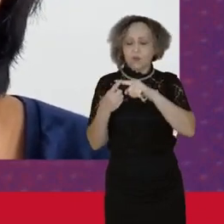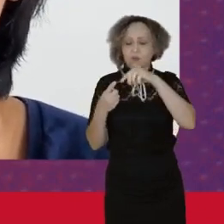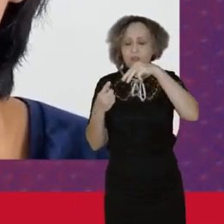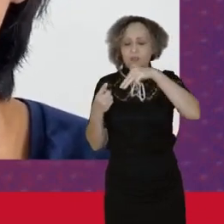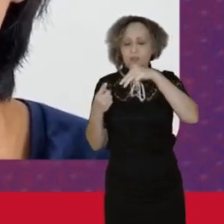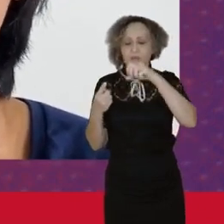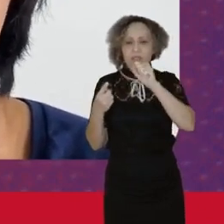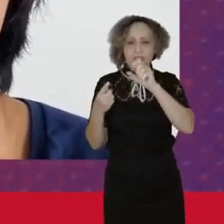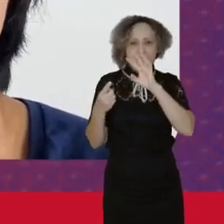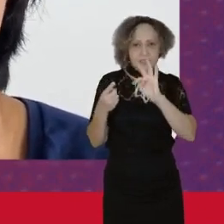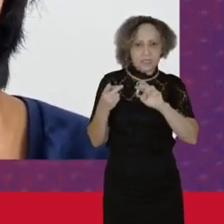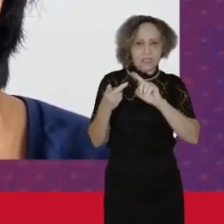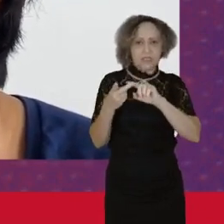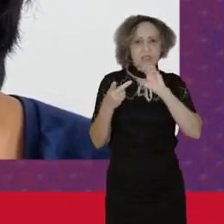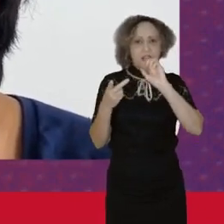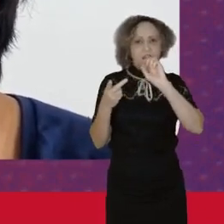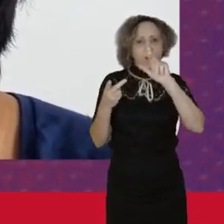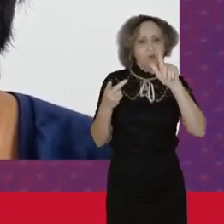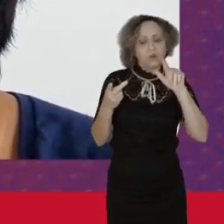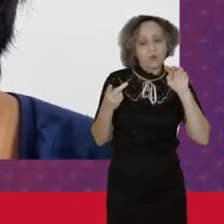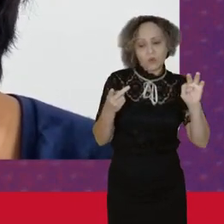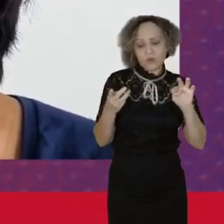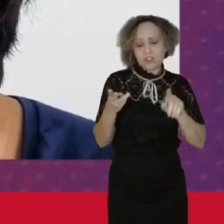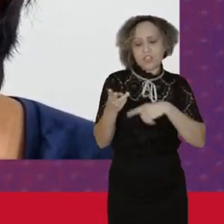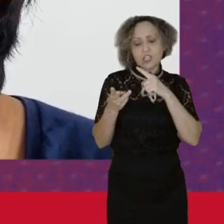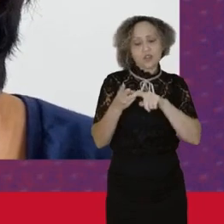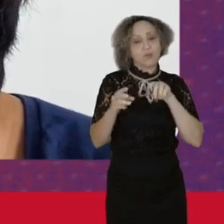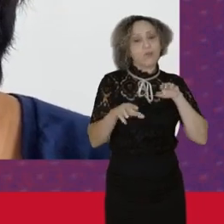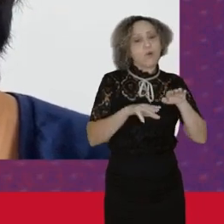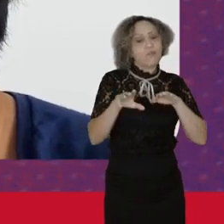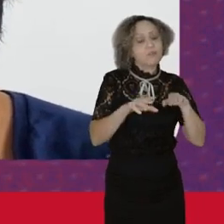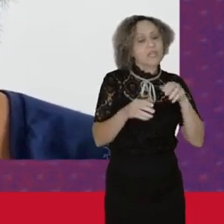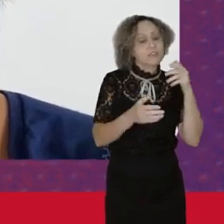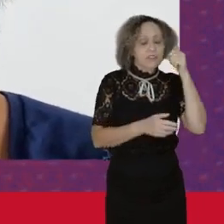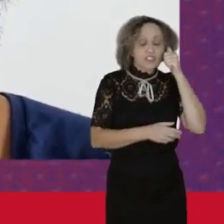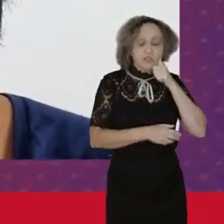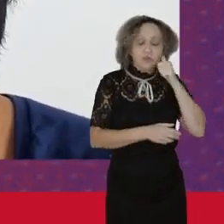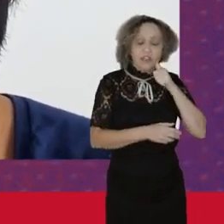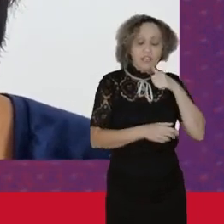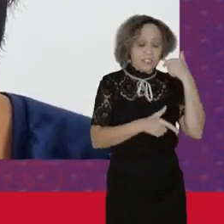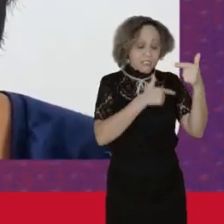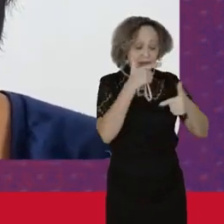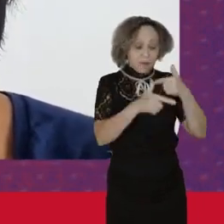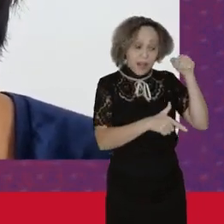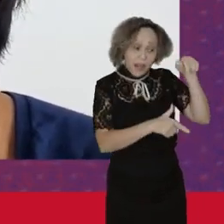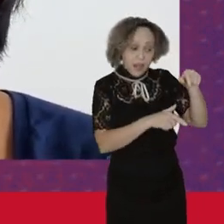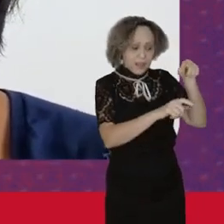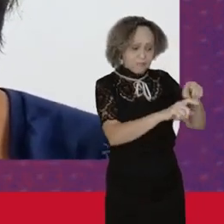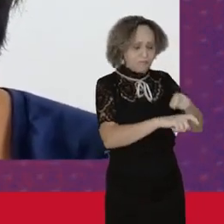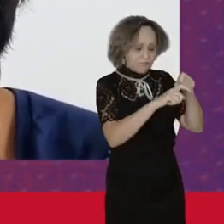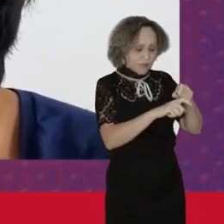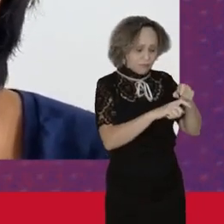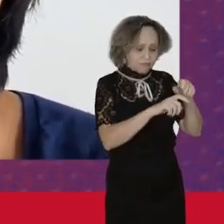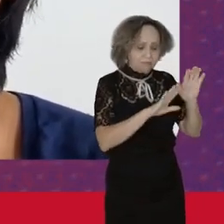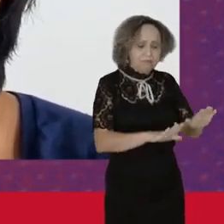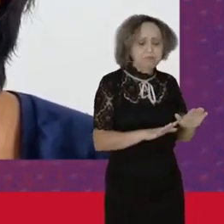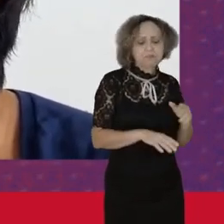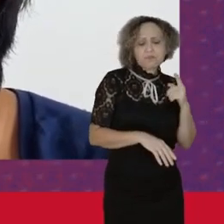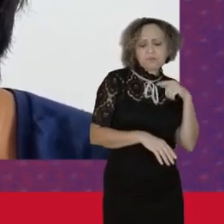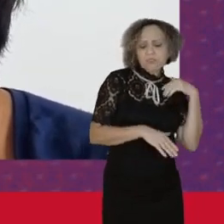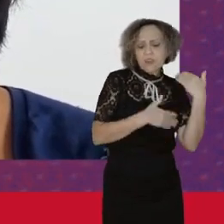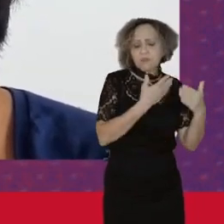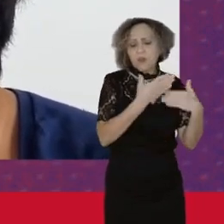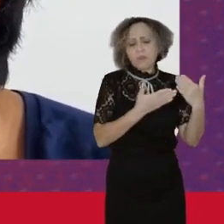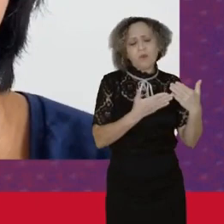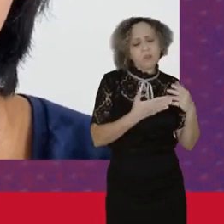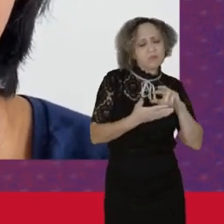e o Movimento de Mulheres Trabalhadoras Rurais. Nesse sentido, nos anos seguintes, vários outros movimentos